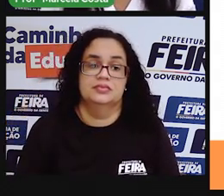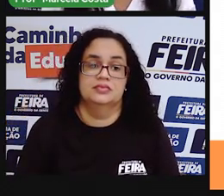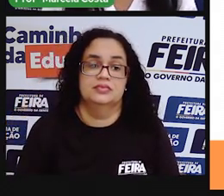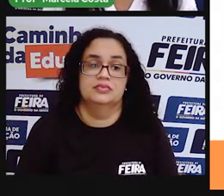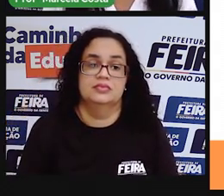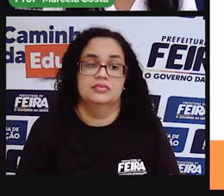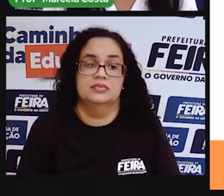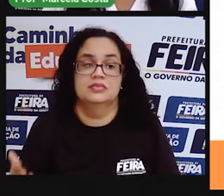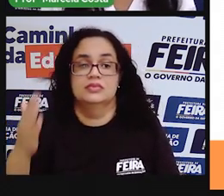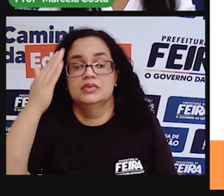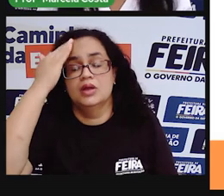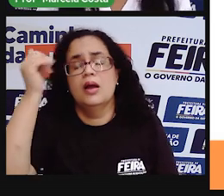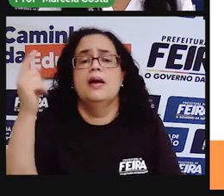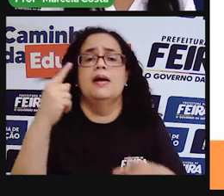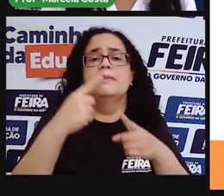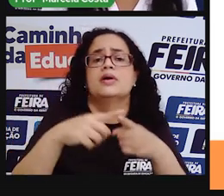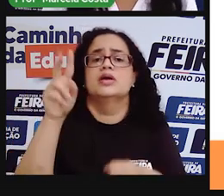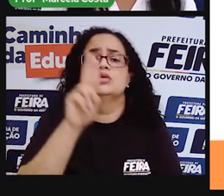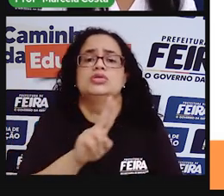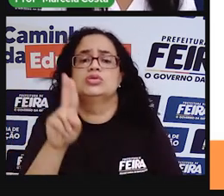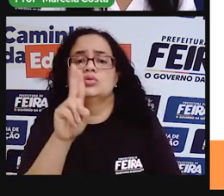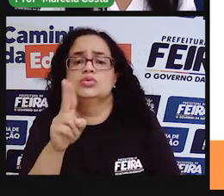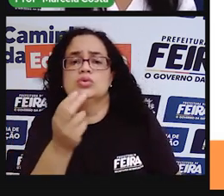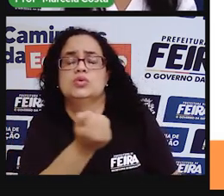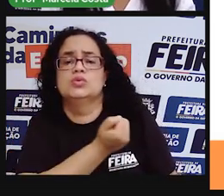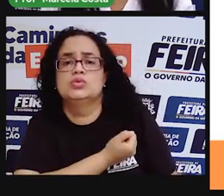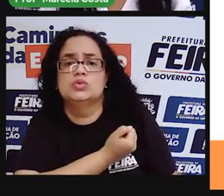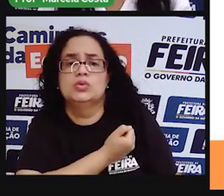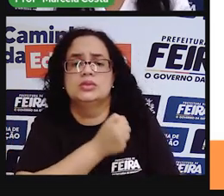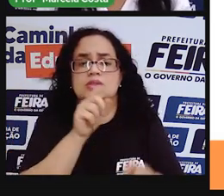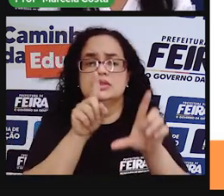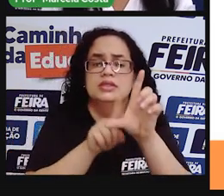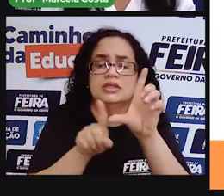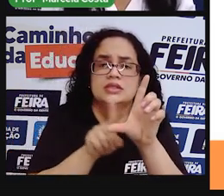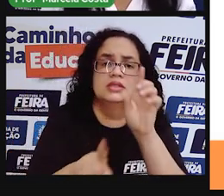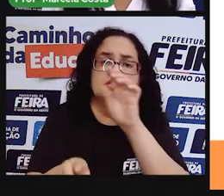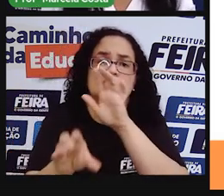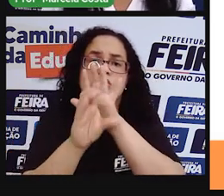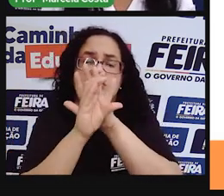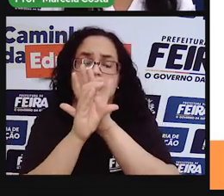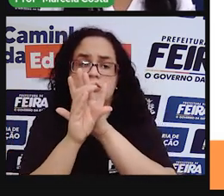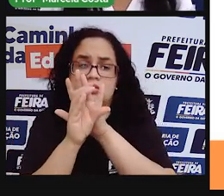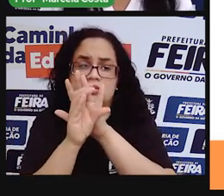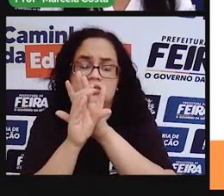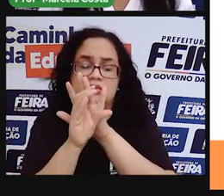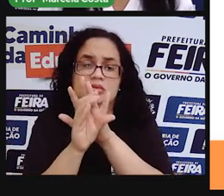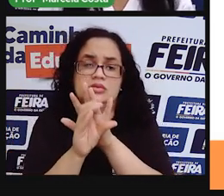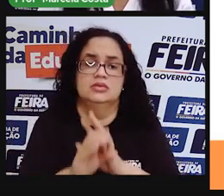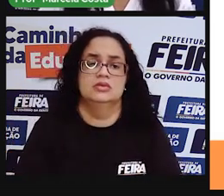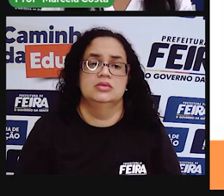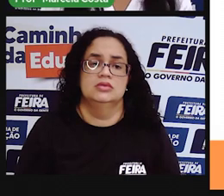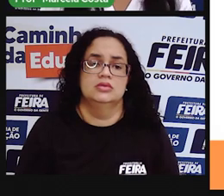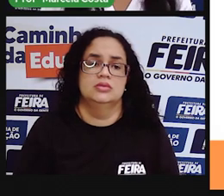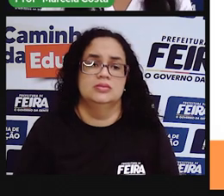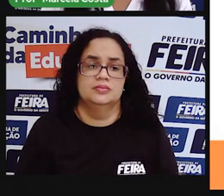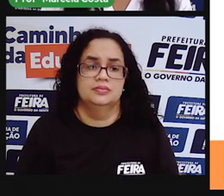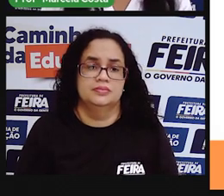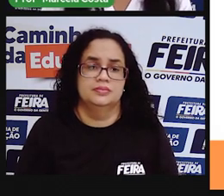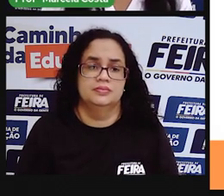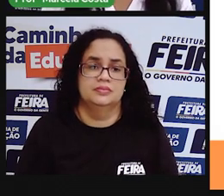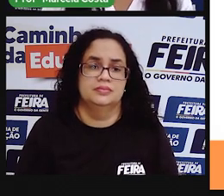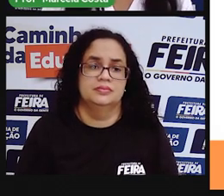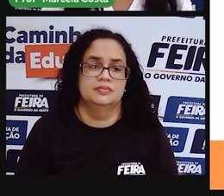Para que a gente usa os números, as letras e os símbolos?